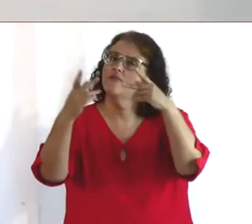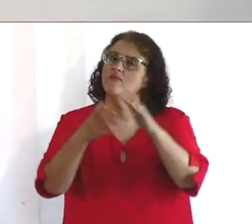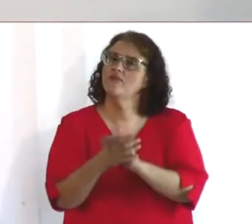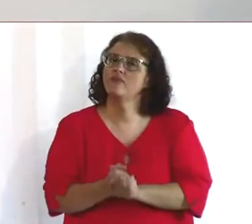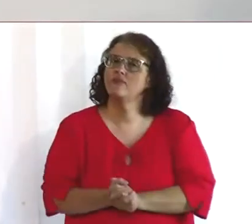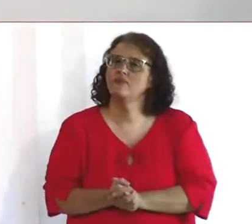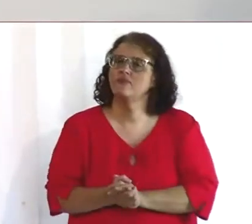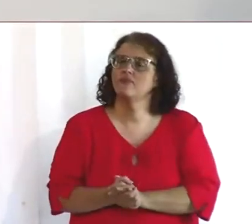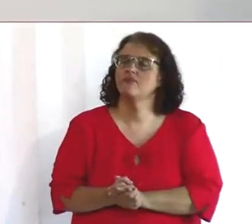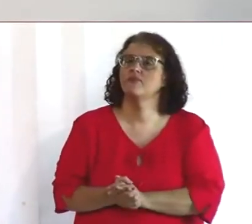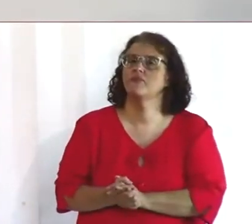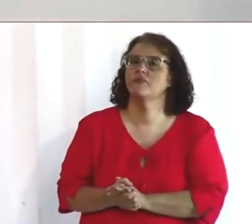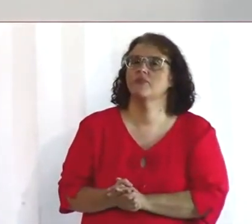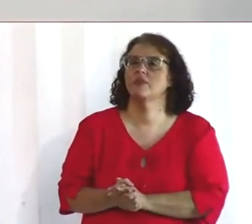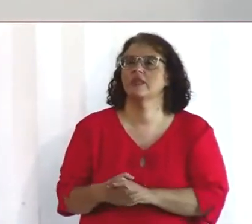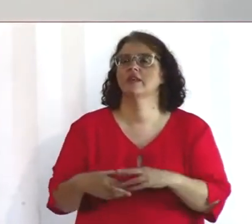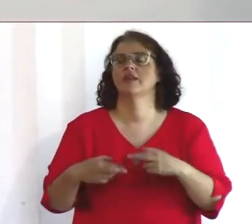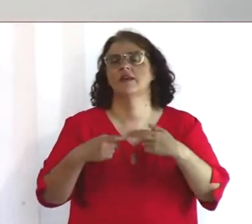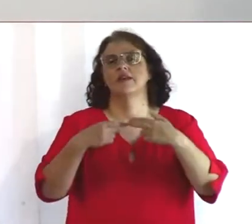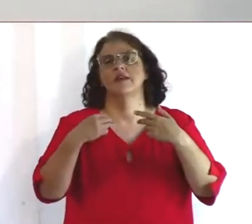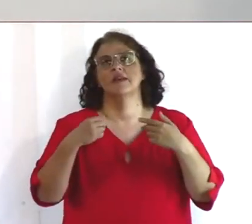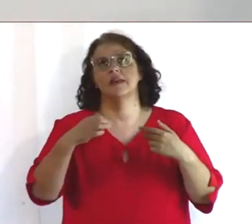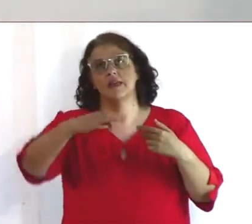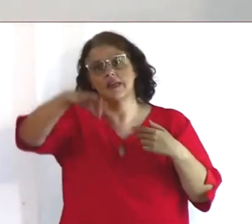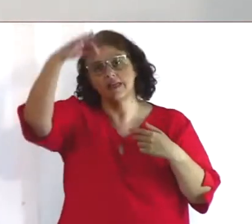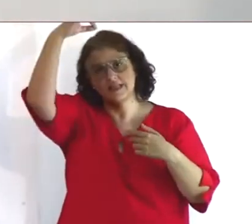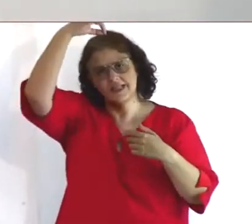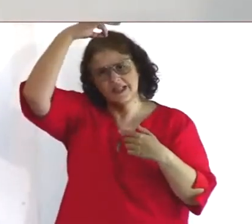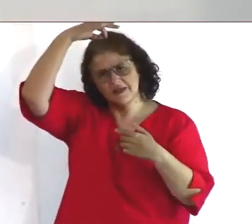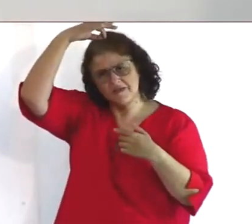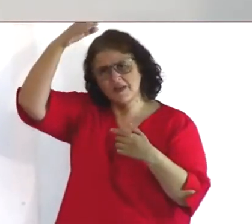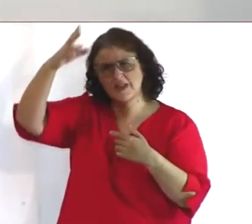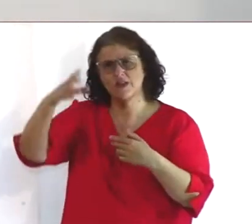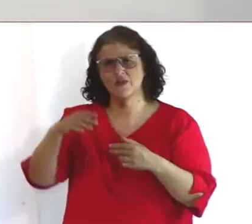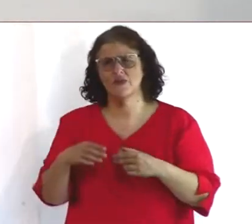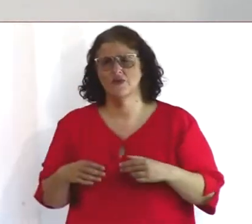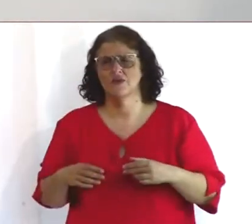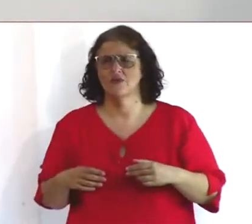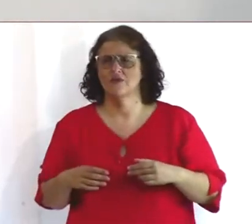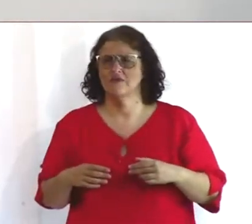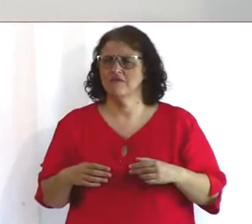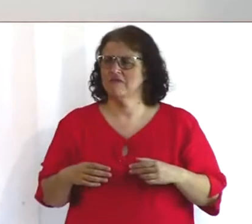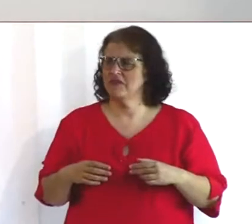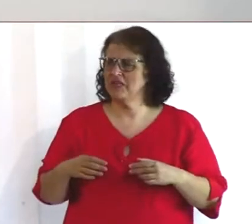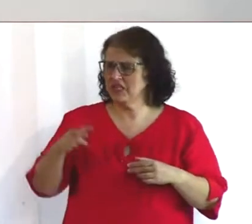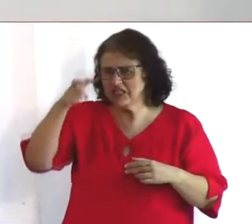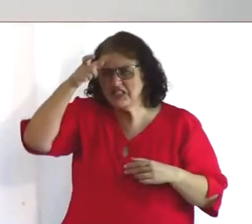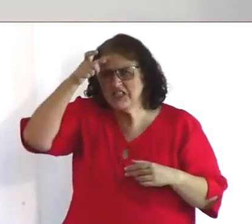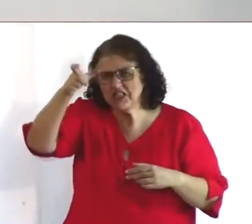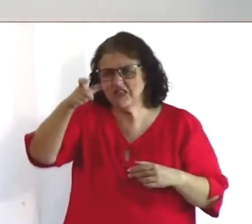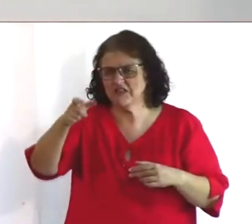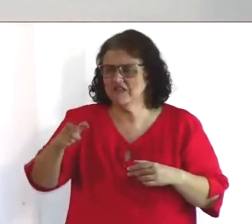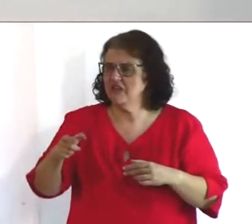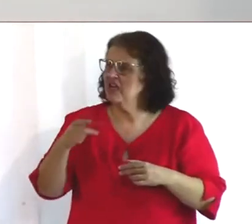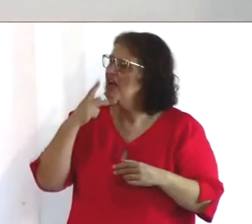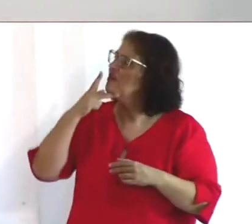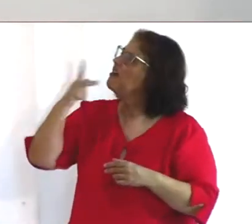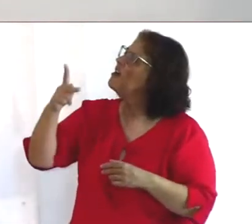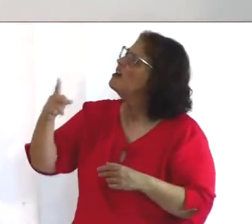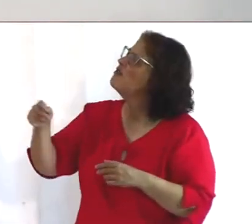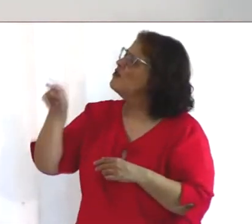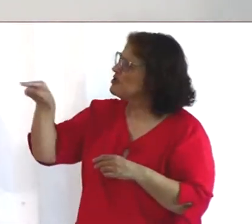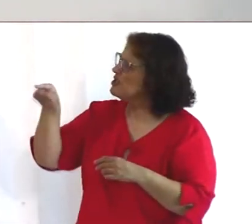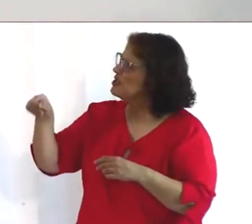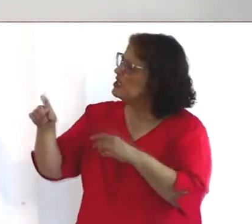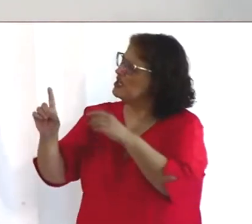mostra que espíritos imundos consideraram Jesus Cristo santo de Deus. E tem muita gente